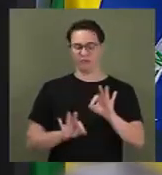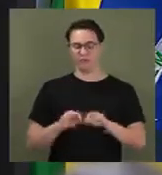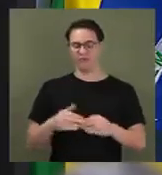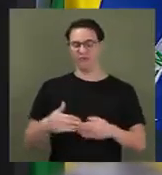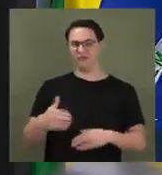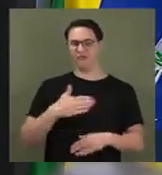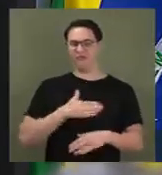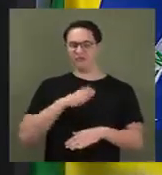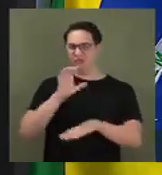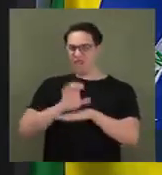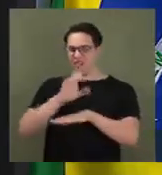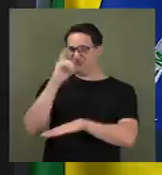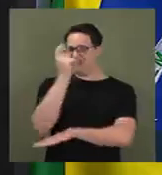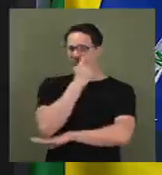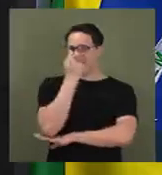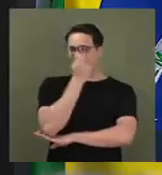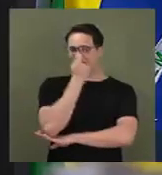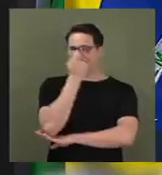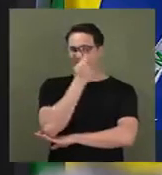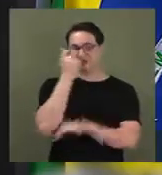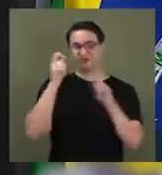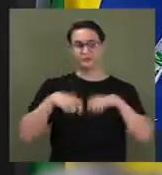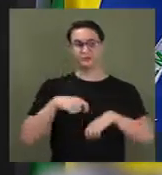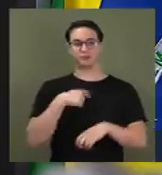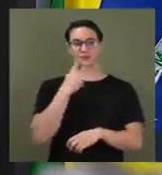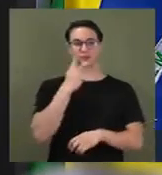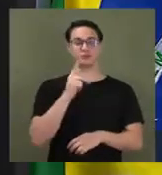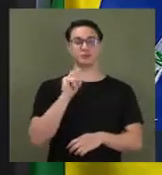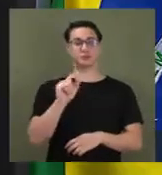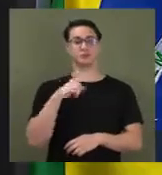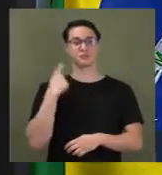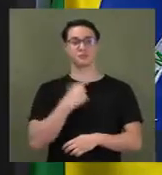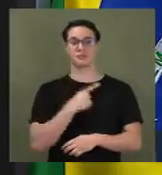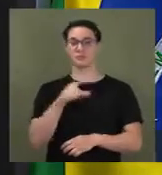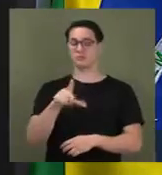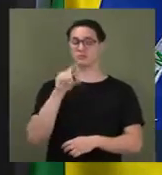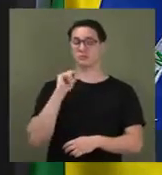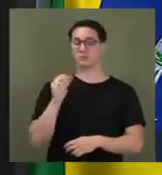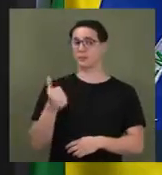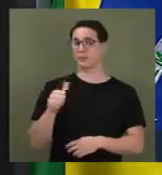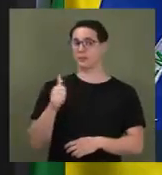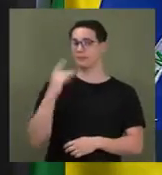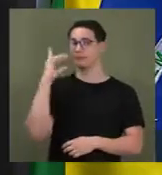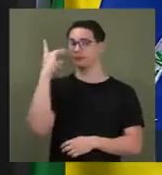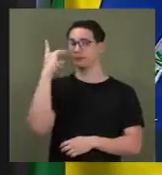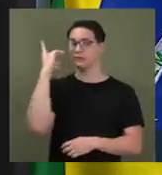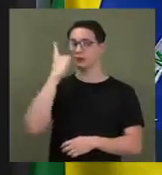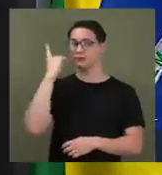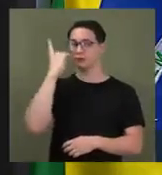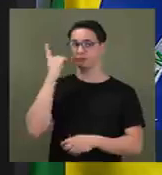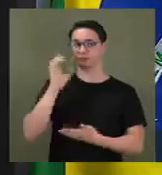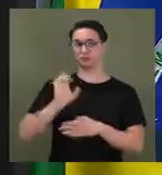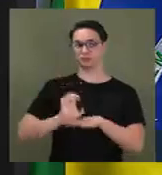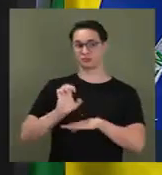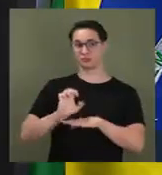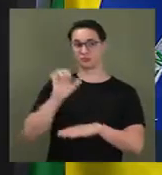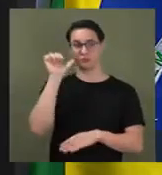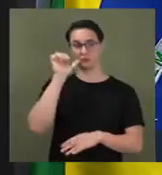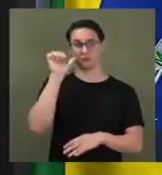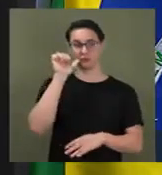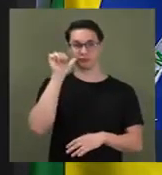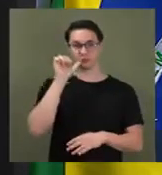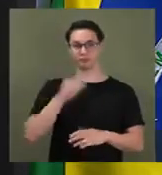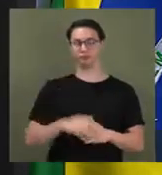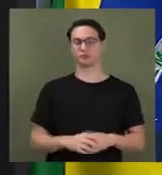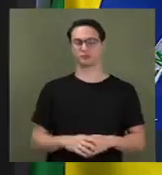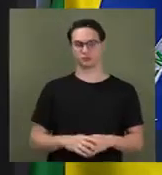Sul, eu posso dizer que elegemos 11 deputadas estaduais, 11 mulheres deputadas